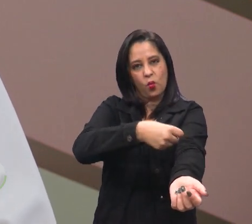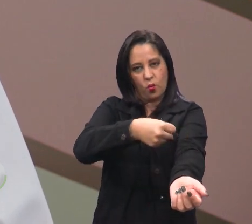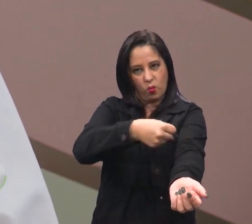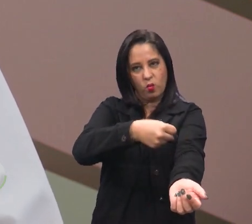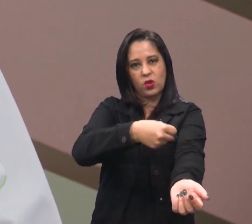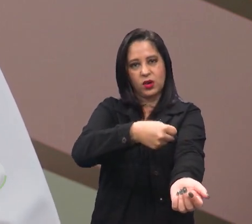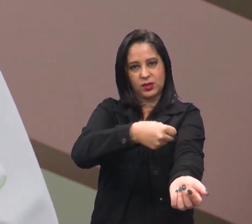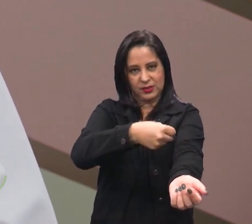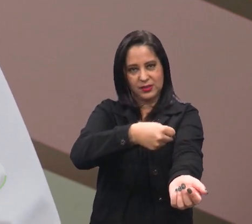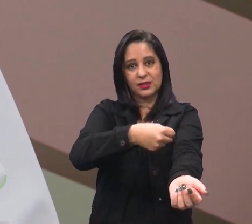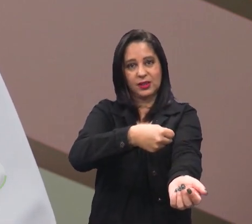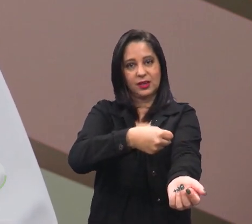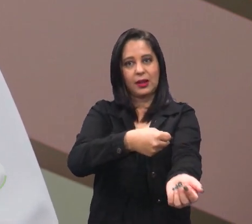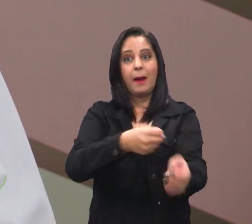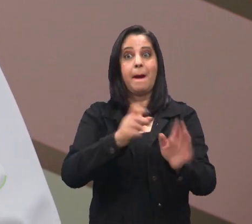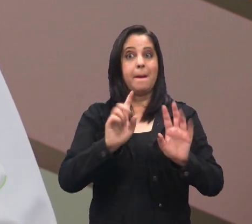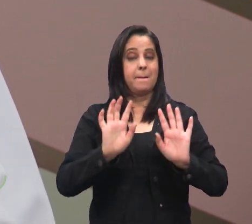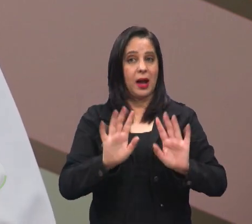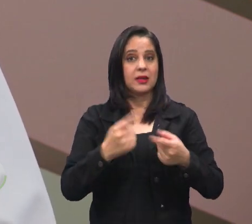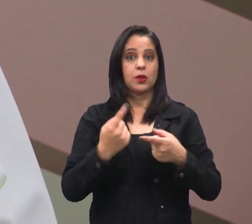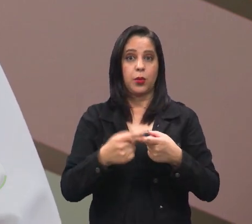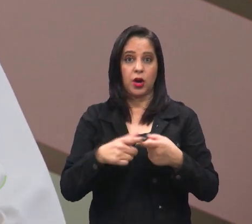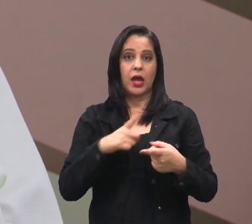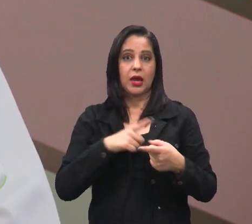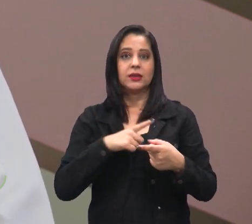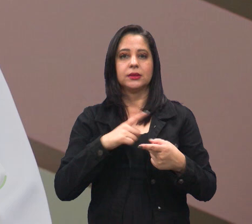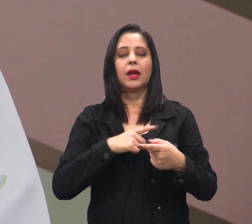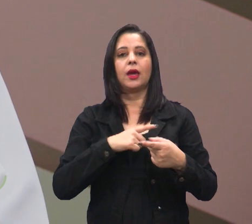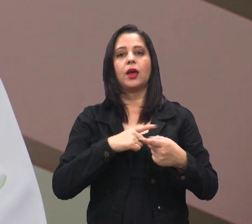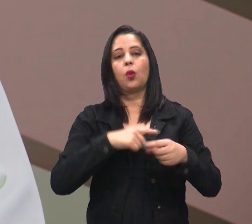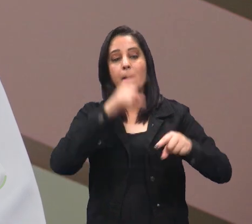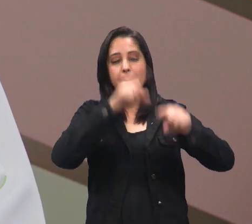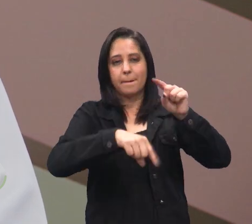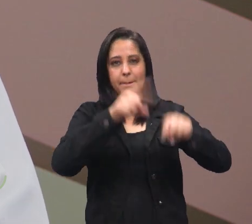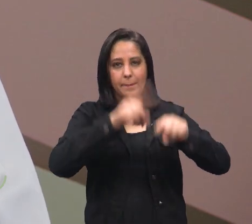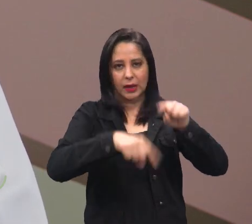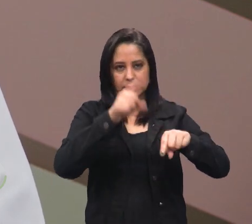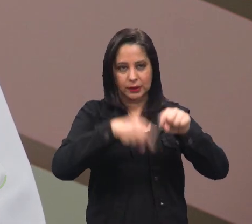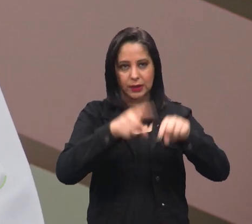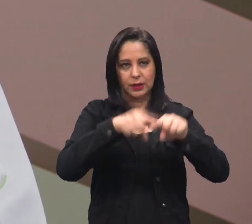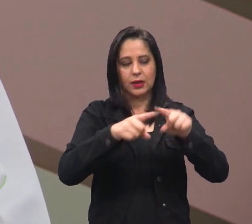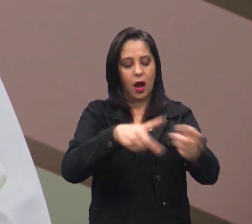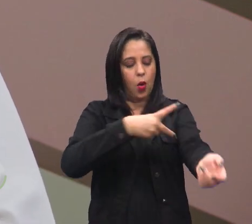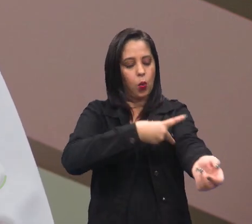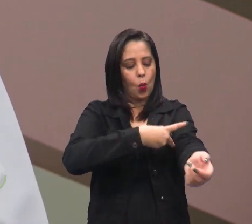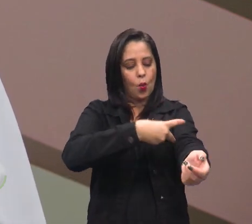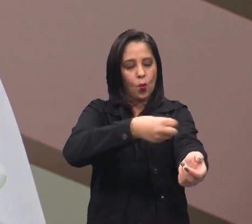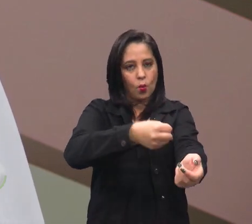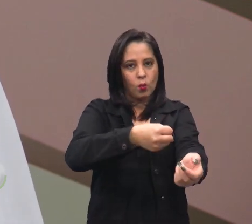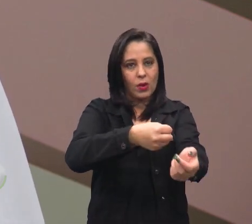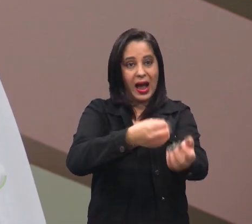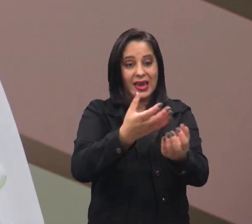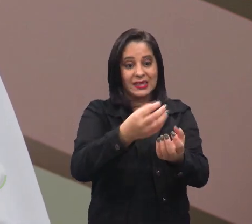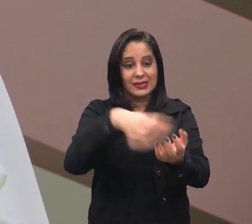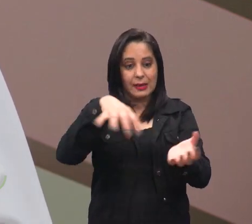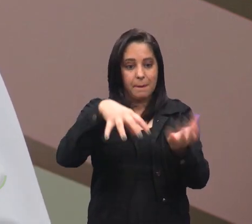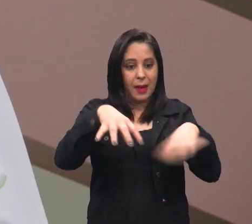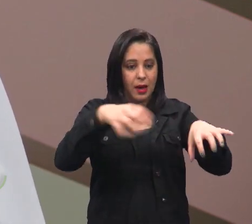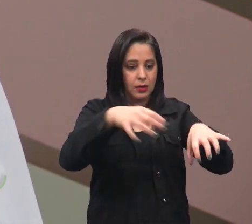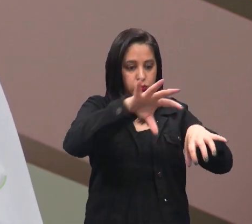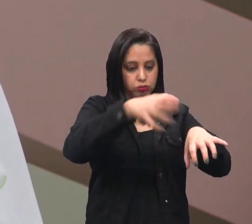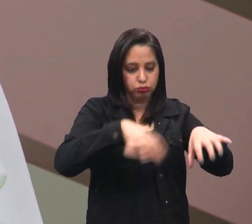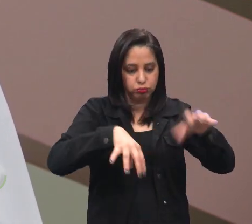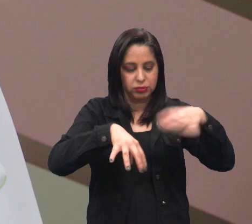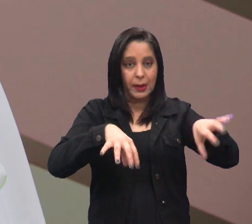vai doar numa máquina de aférese, então ele separa as células-tronco das outras células e o paciente faz